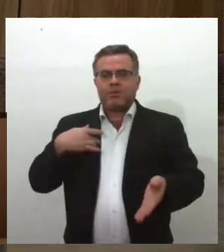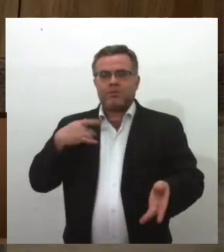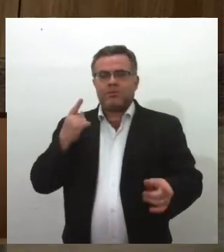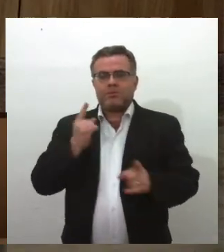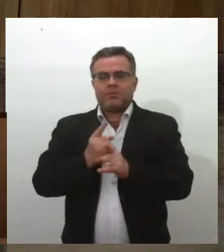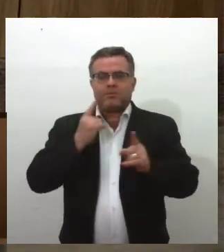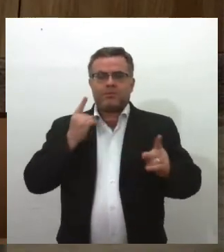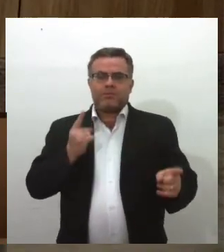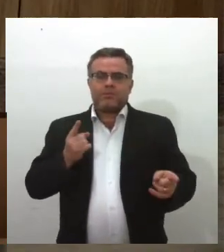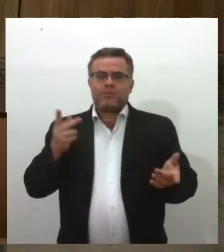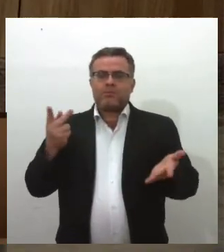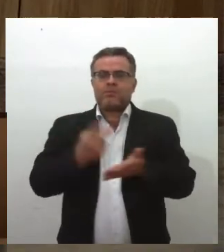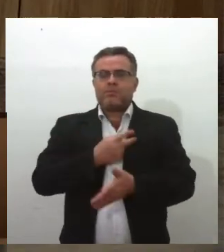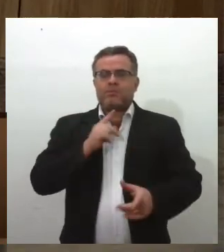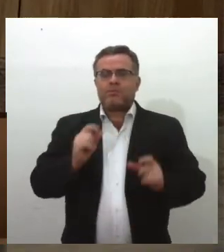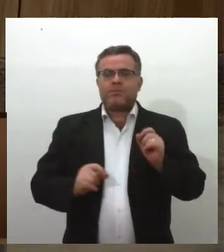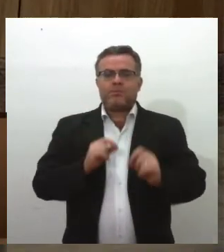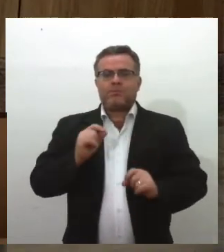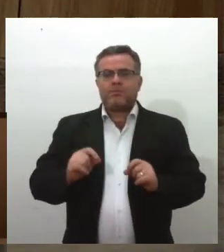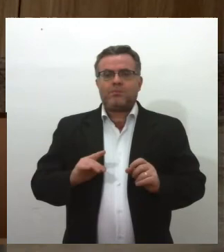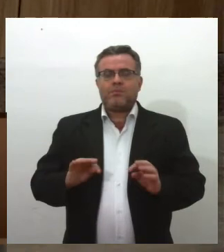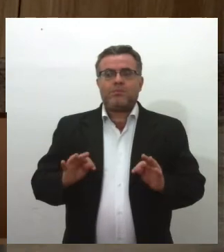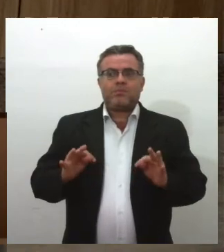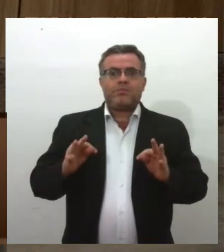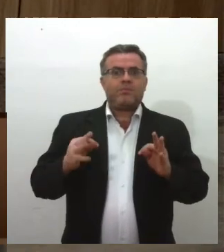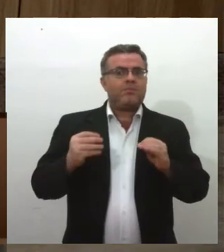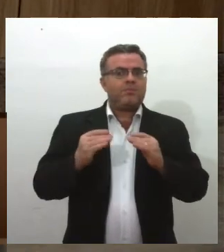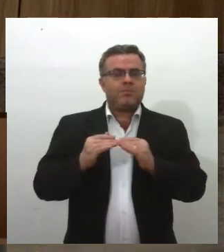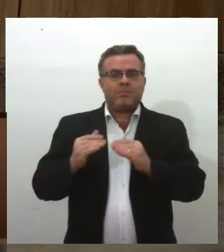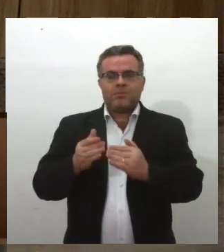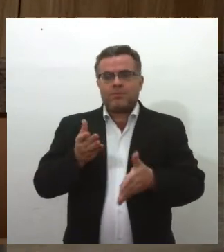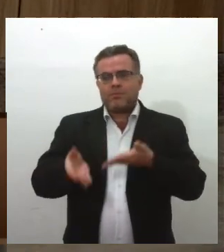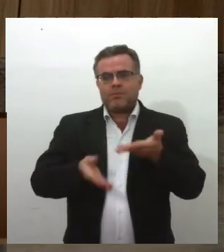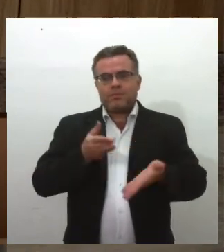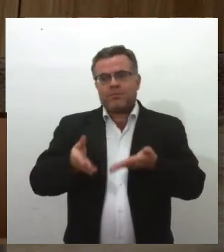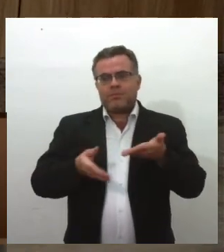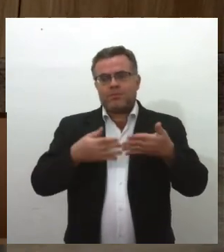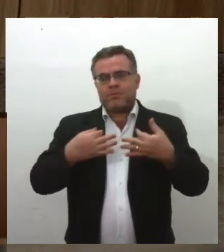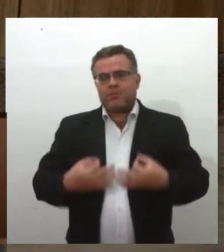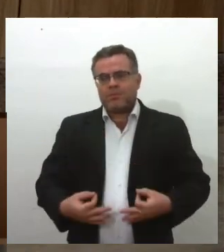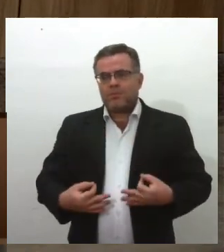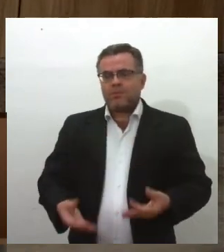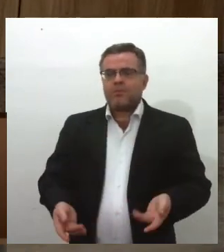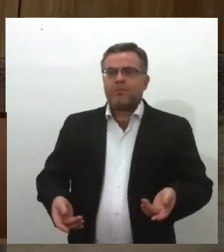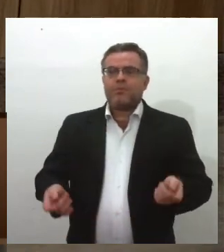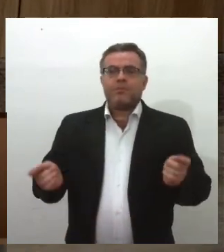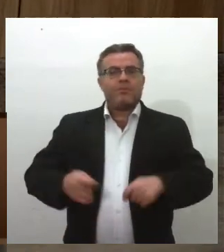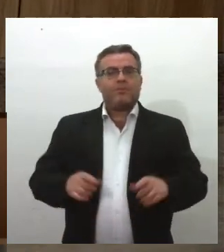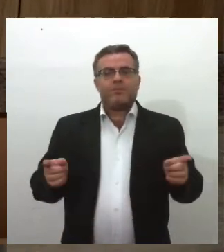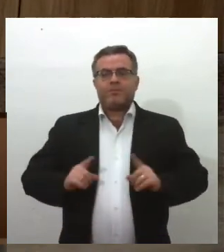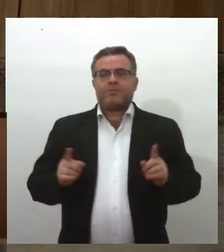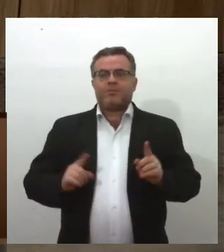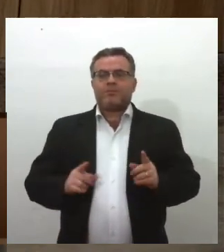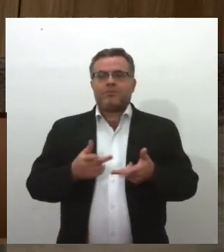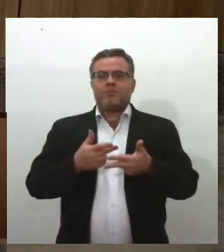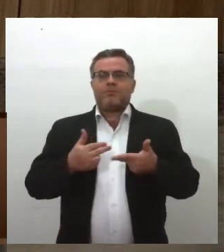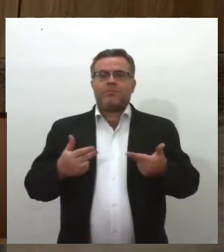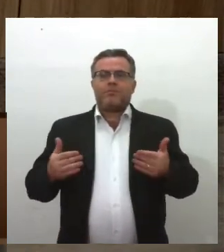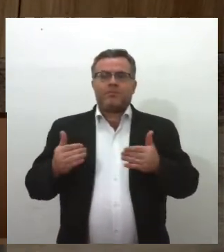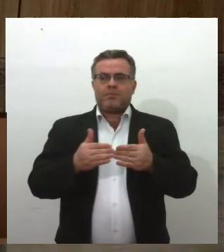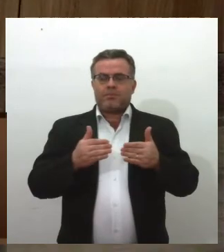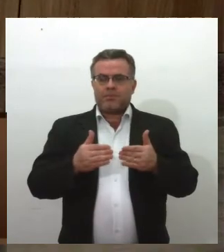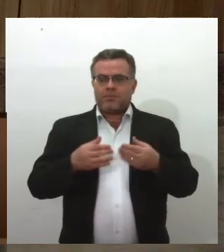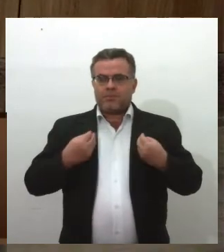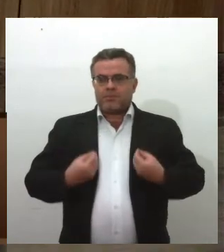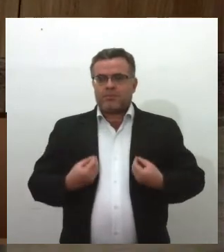homem que acaba tendo todos os efeitos aí do tratamento, né? A impotência, que é algo que mexe